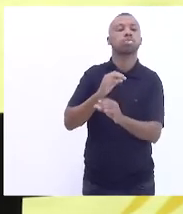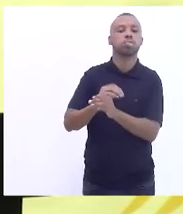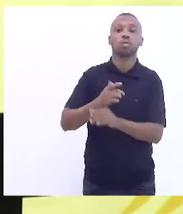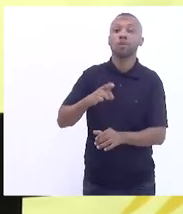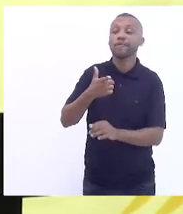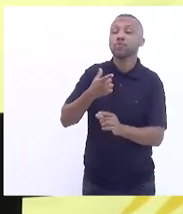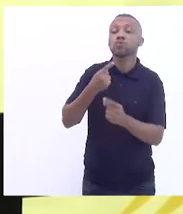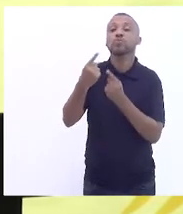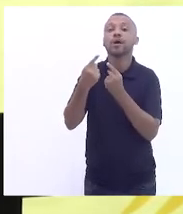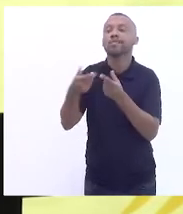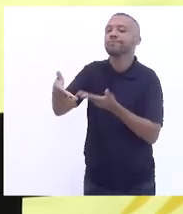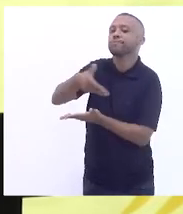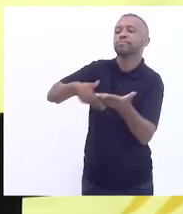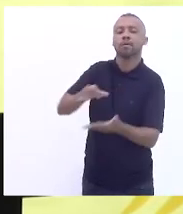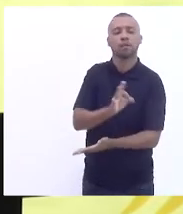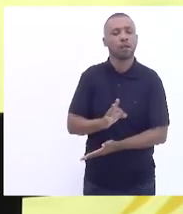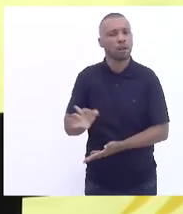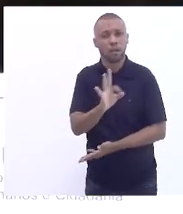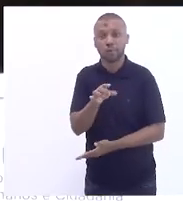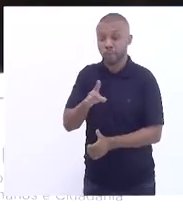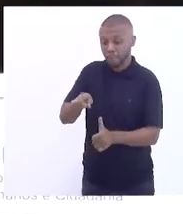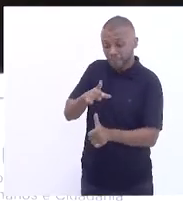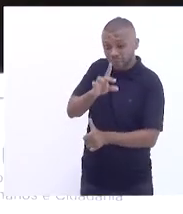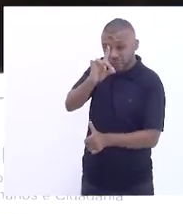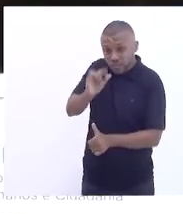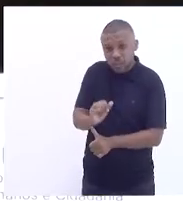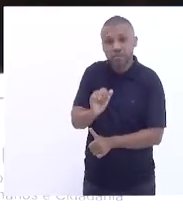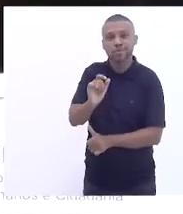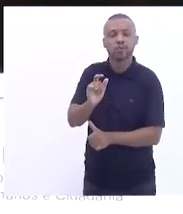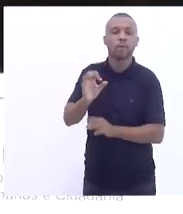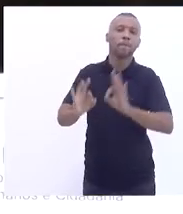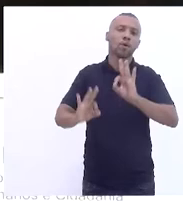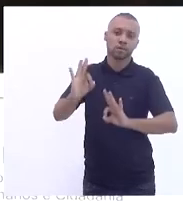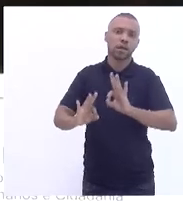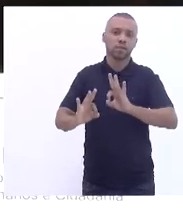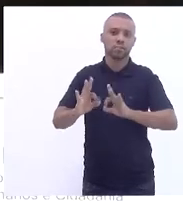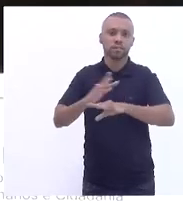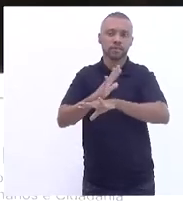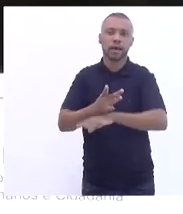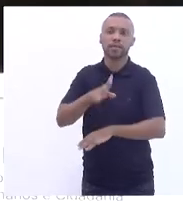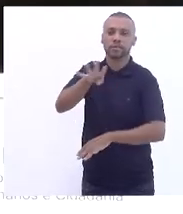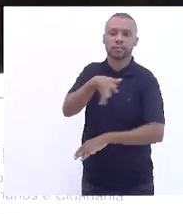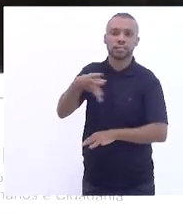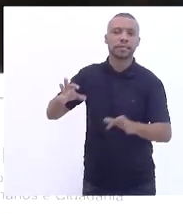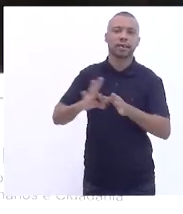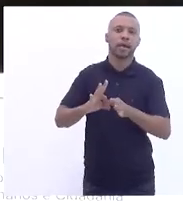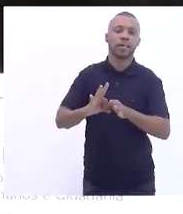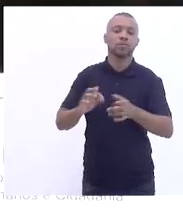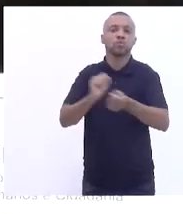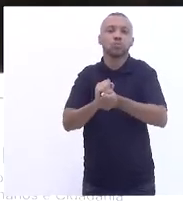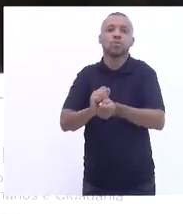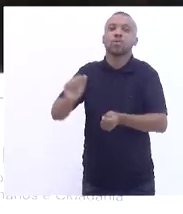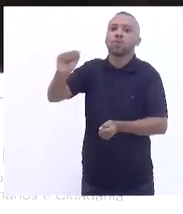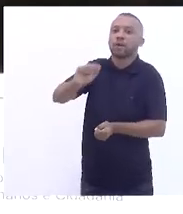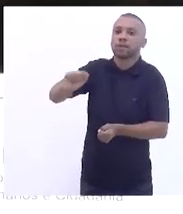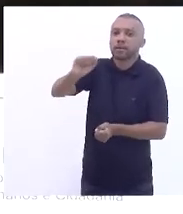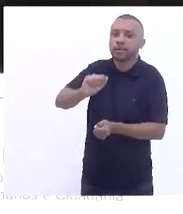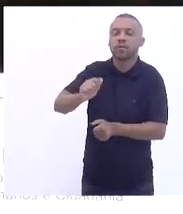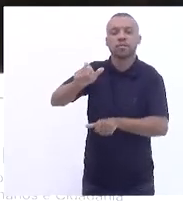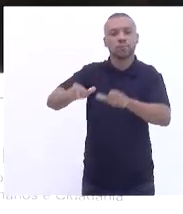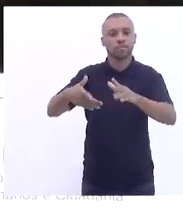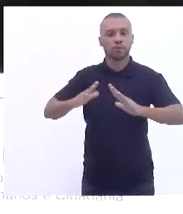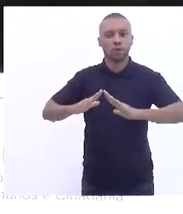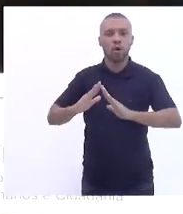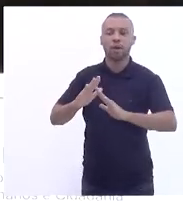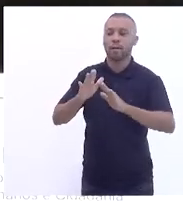comissão ela tá desde o primeiro dia do cidade integrada buscando esse diálogo com as associações de moradores com os movimentos